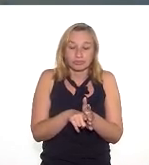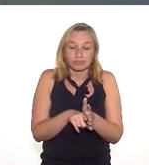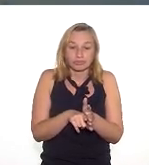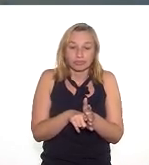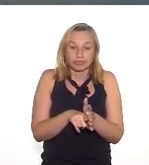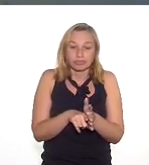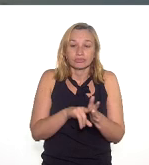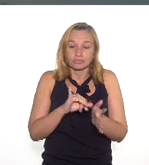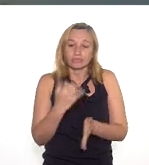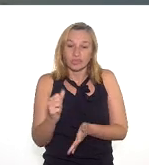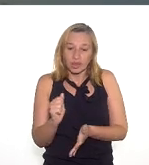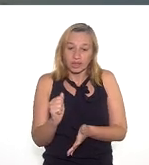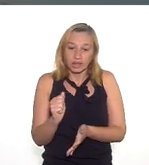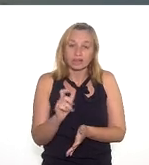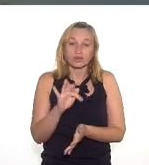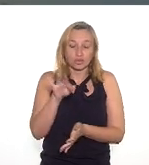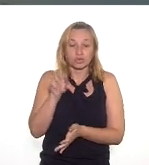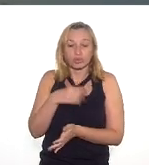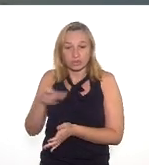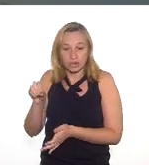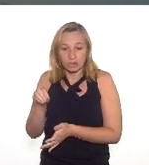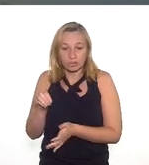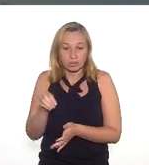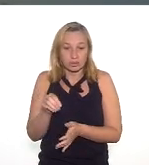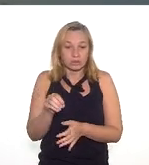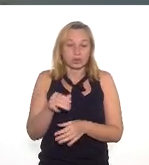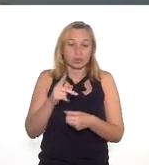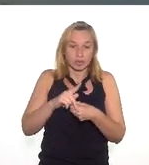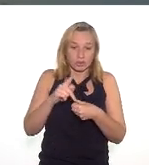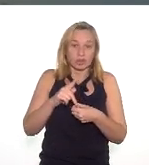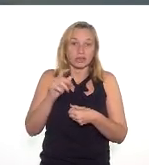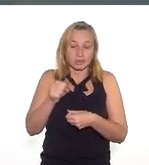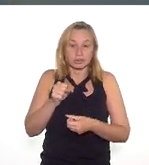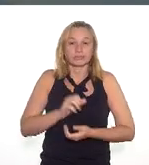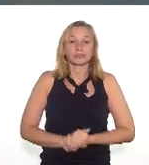na Ilha do Fundão, o centro de pesquisa da Petrobras.